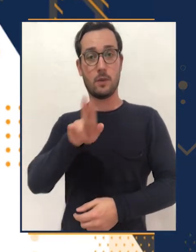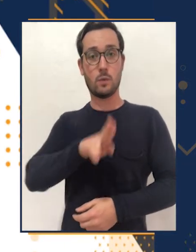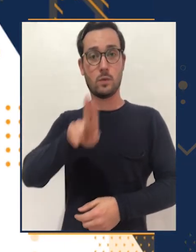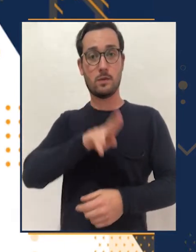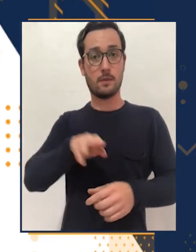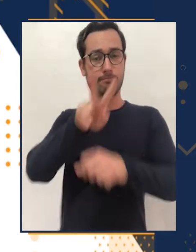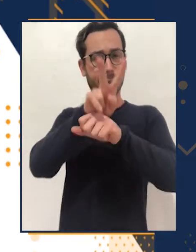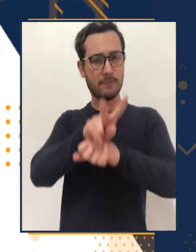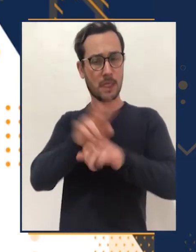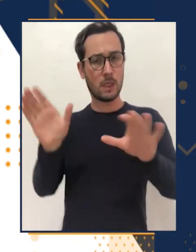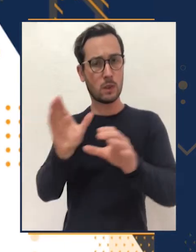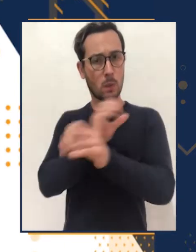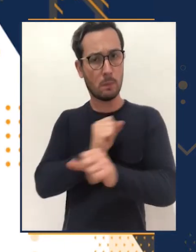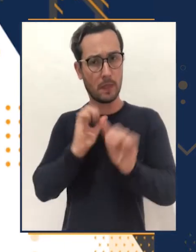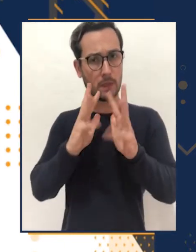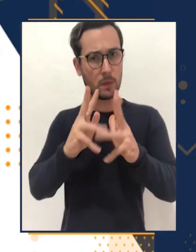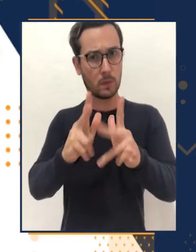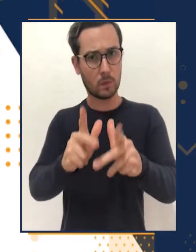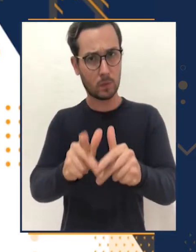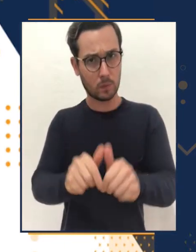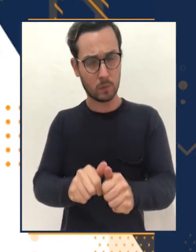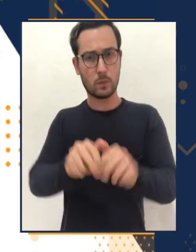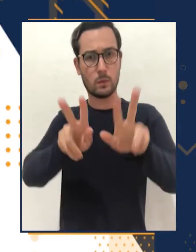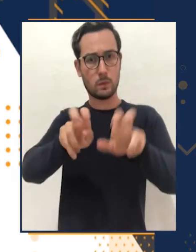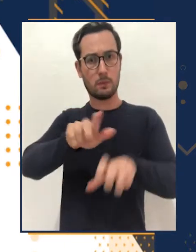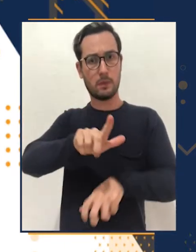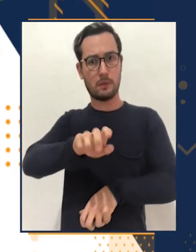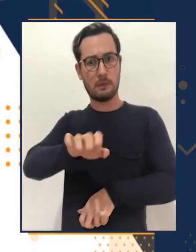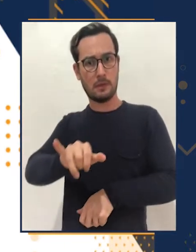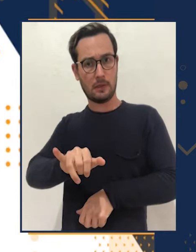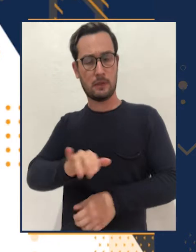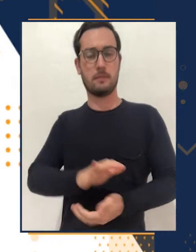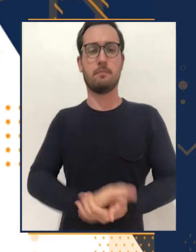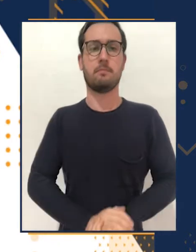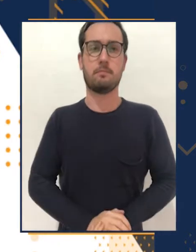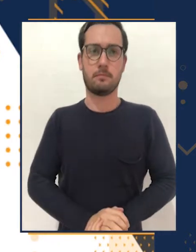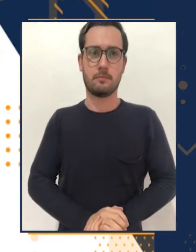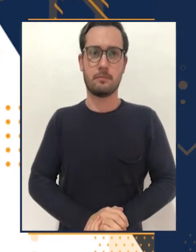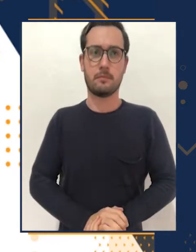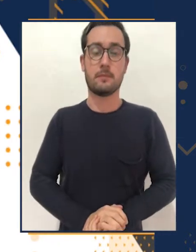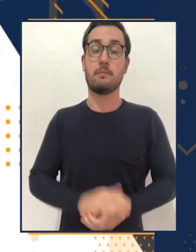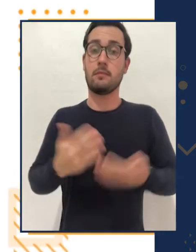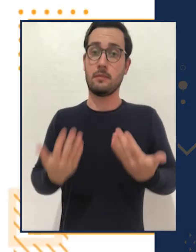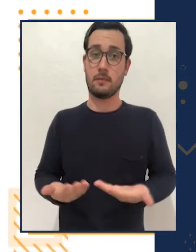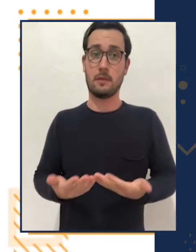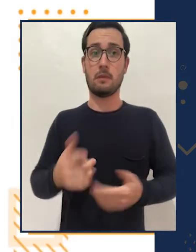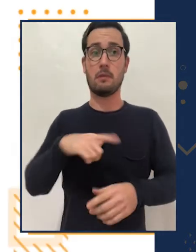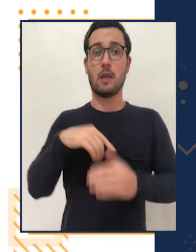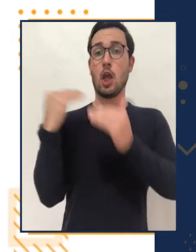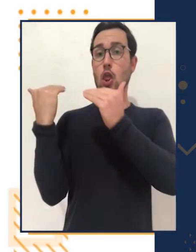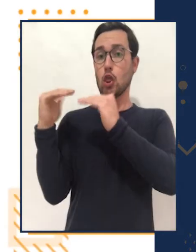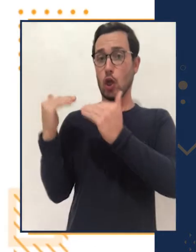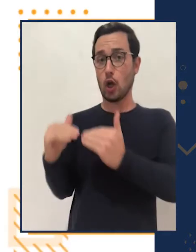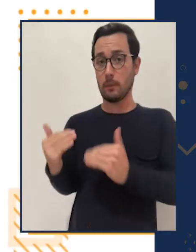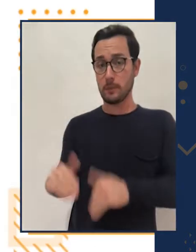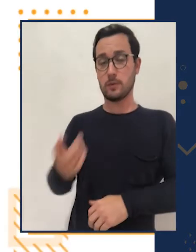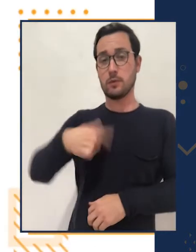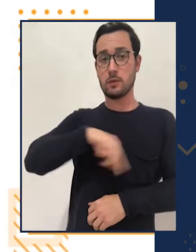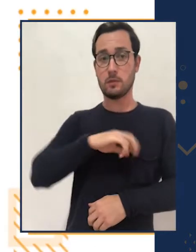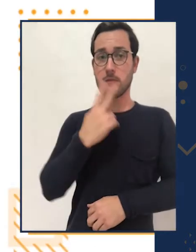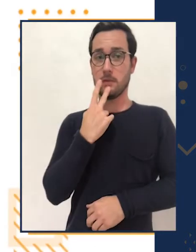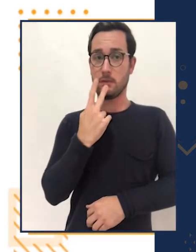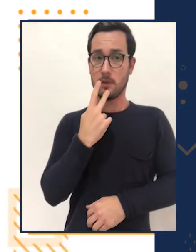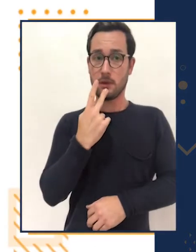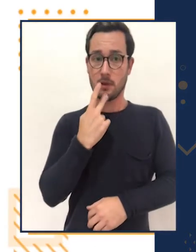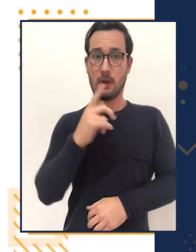para fazer uma análise mais completa, né, em termos de circuitos elétricos. Então, aqui os